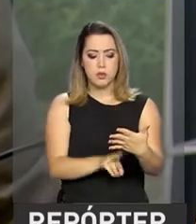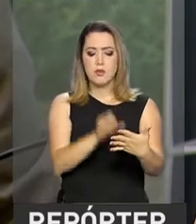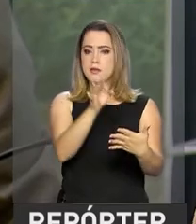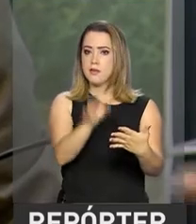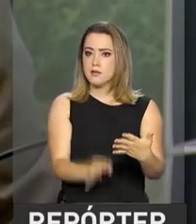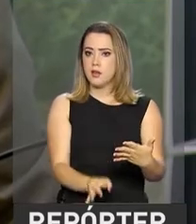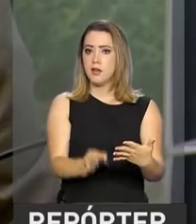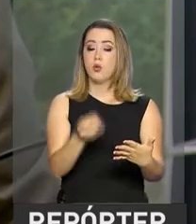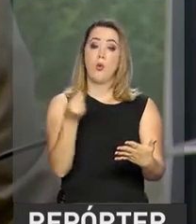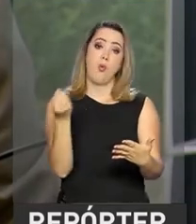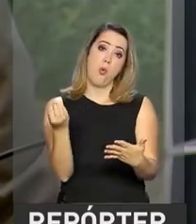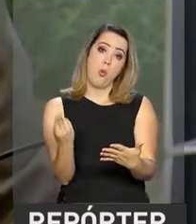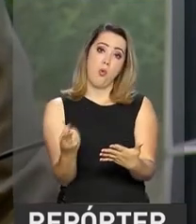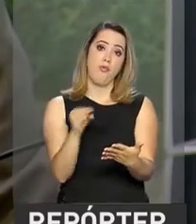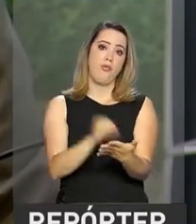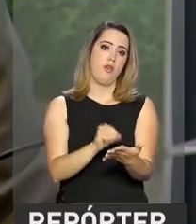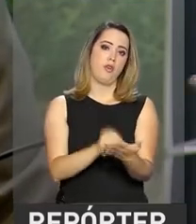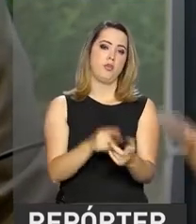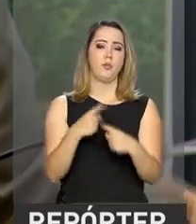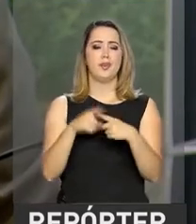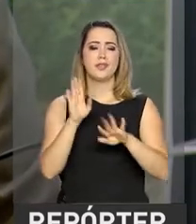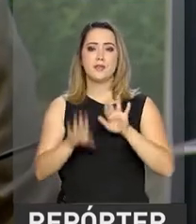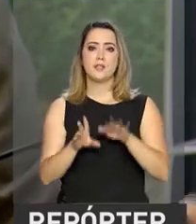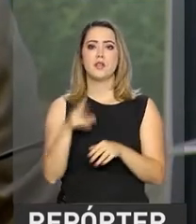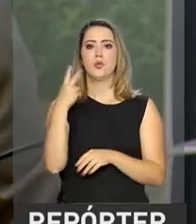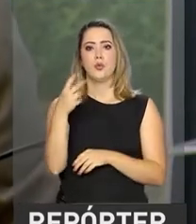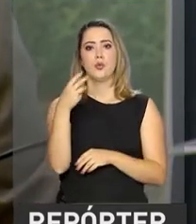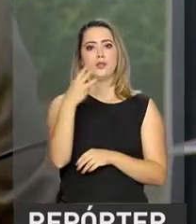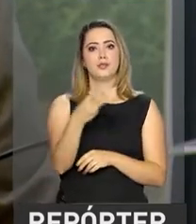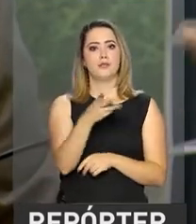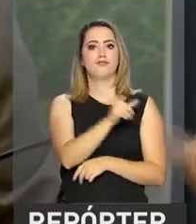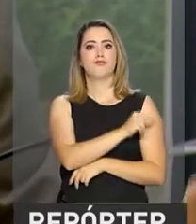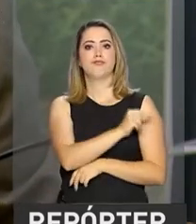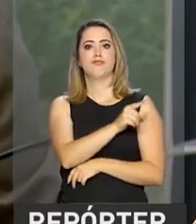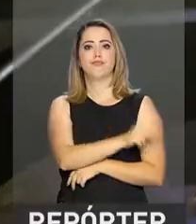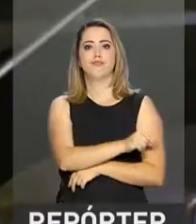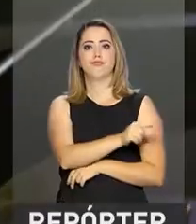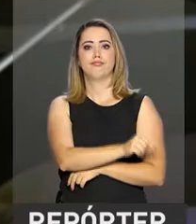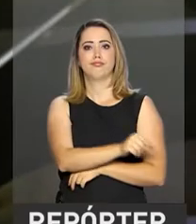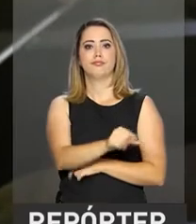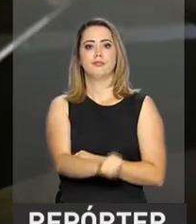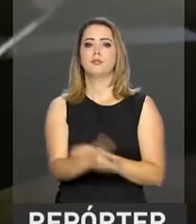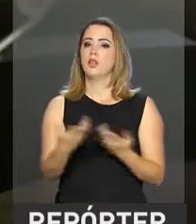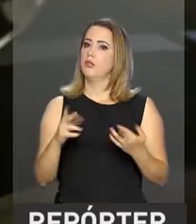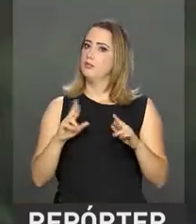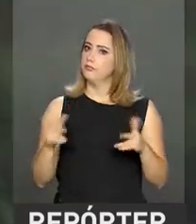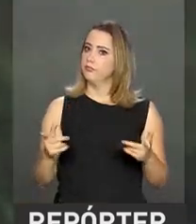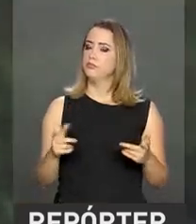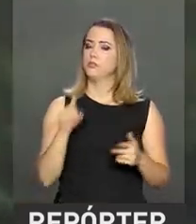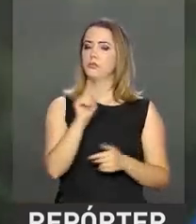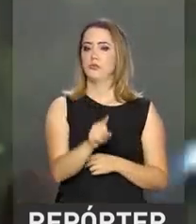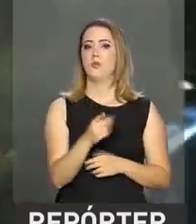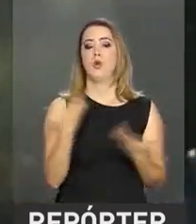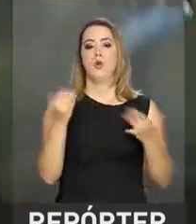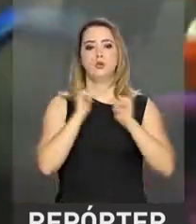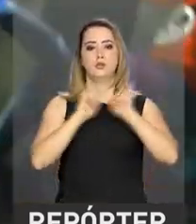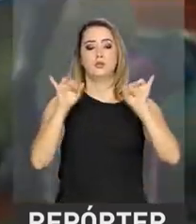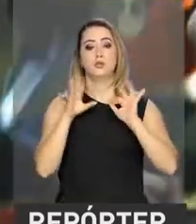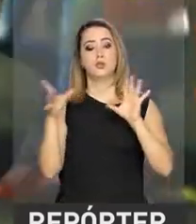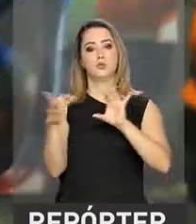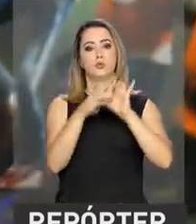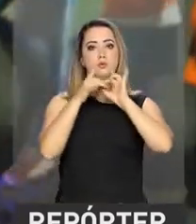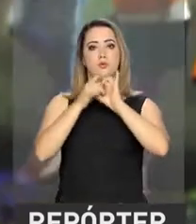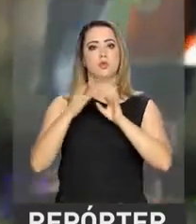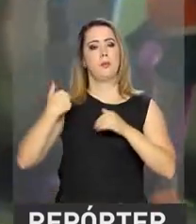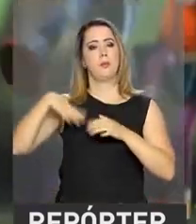completa que cada vacina tem duas três doses ainda se tem os reforços o tema da campanha deste ano é todo mundo unido